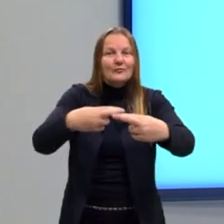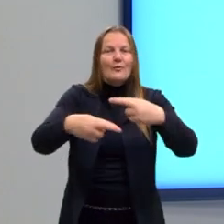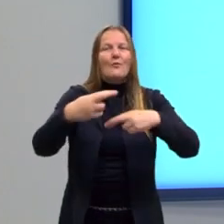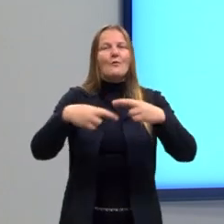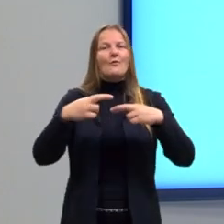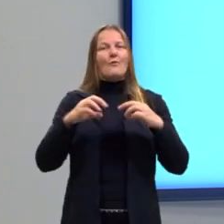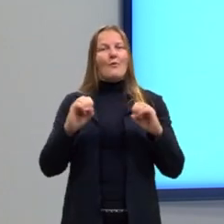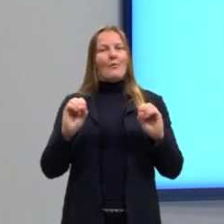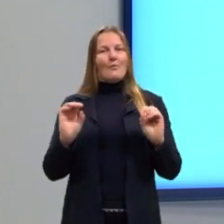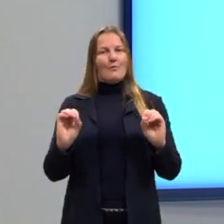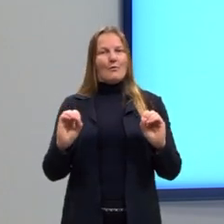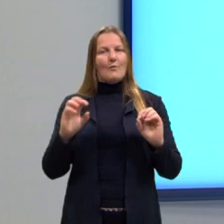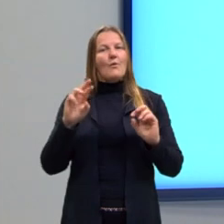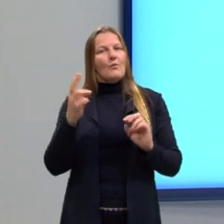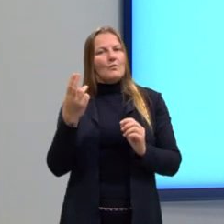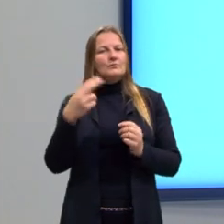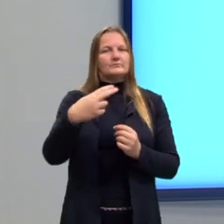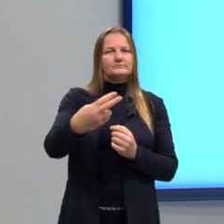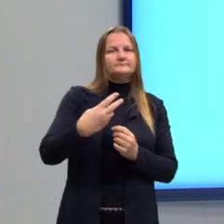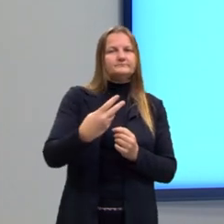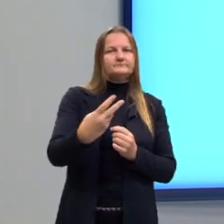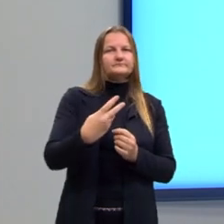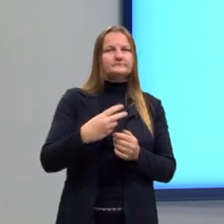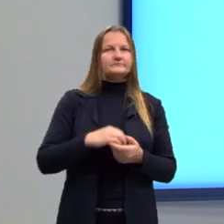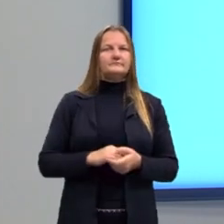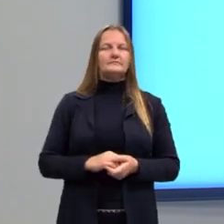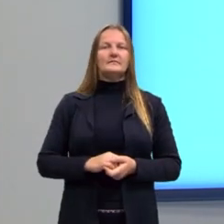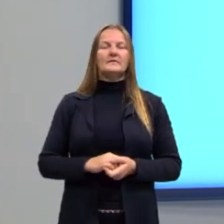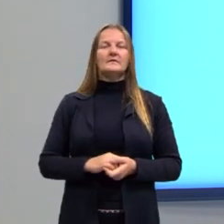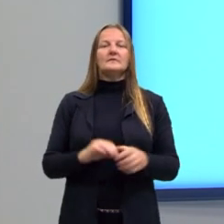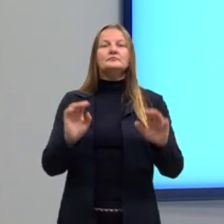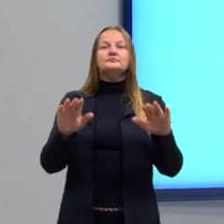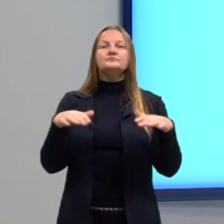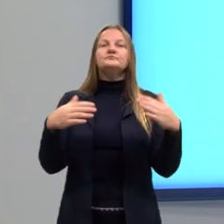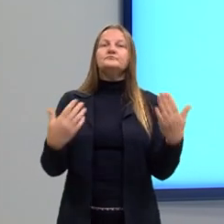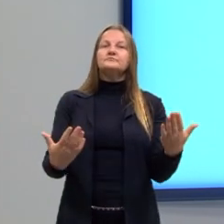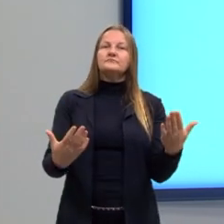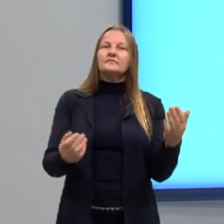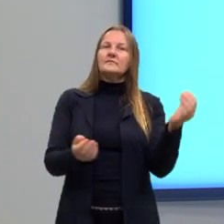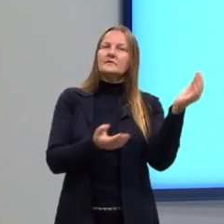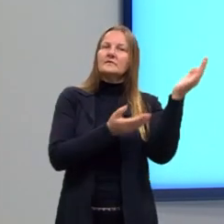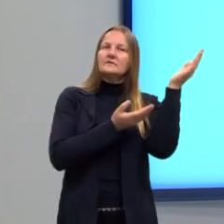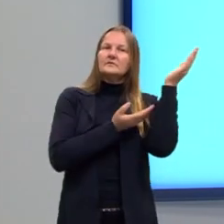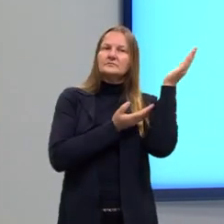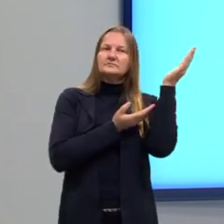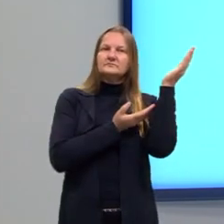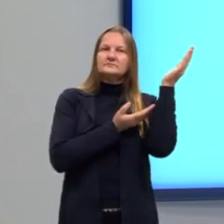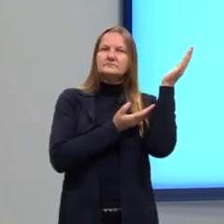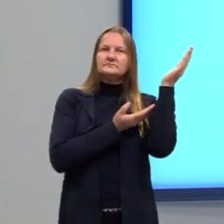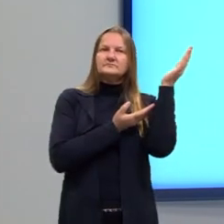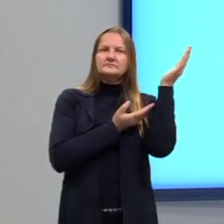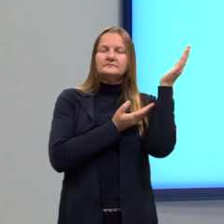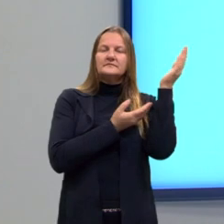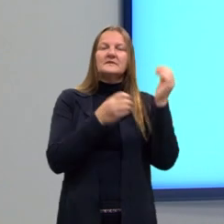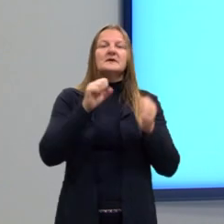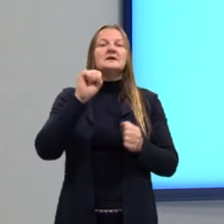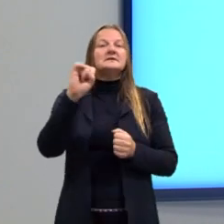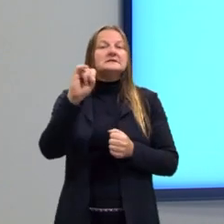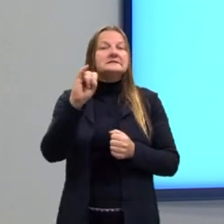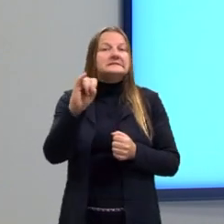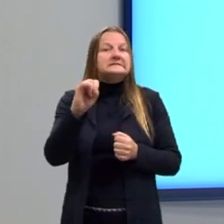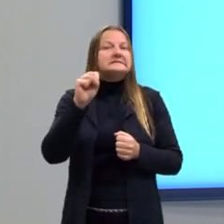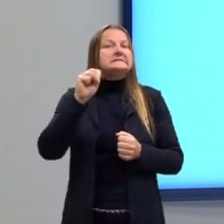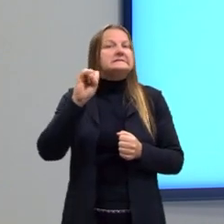cada um dos seus fatores bom então quando eu ter a concentração o que que acontece com meu sistema